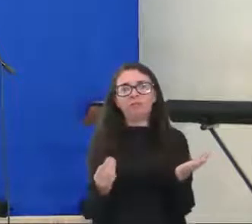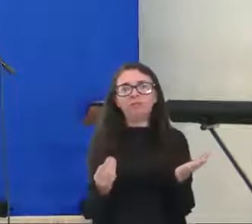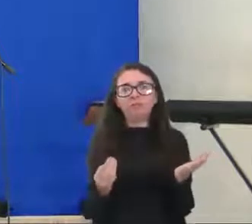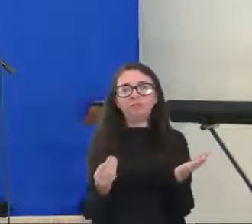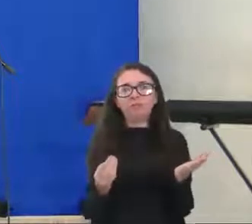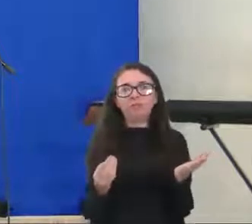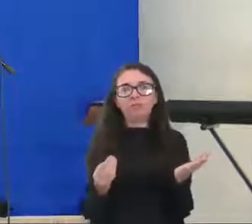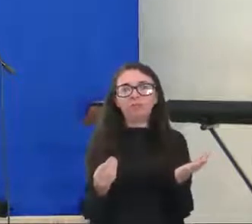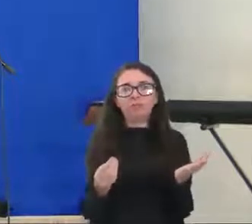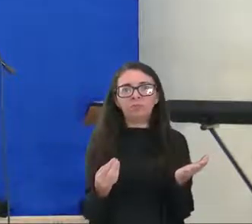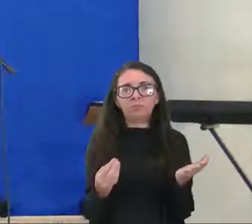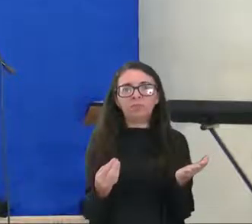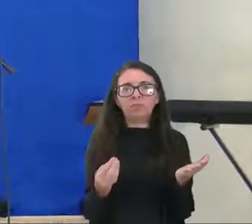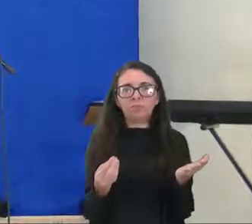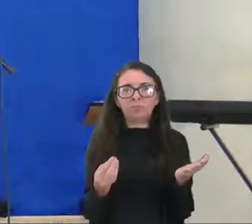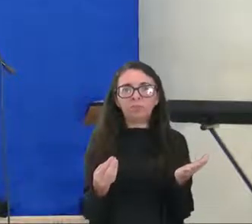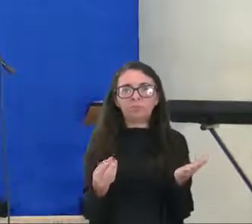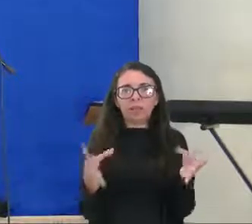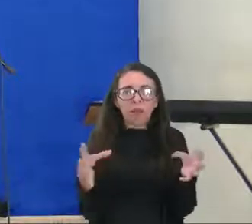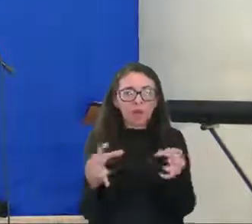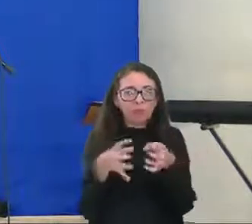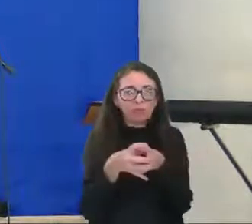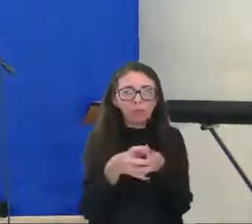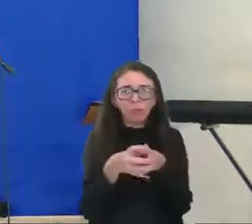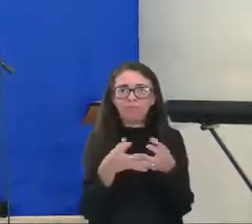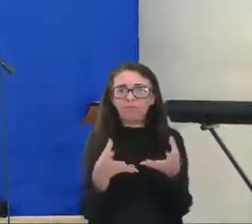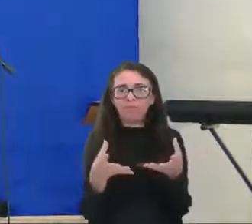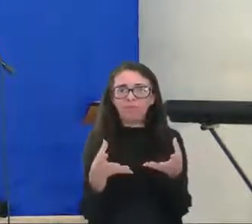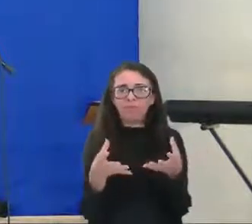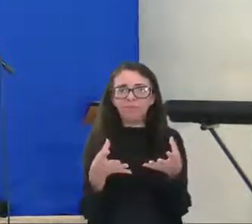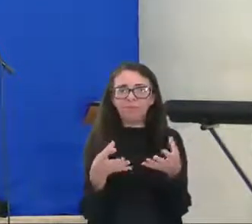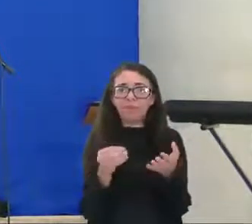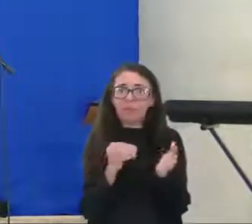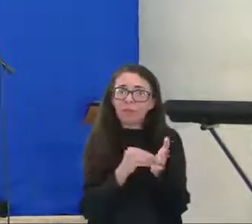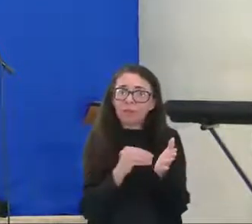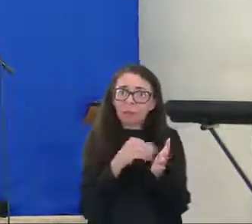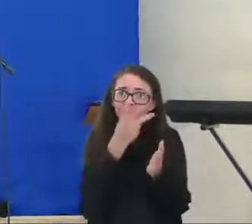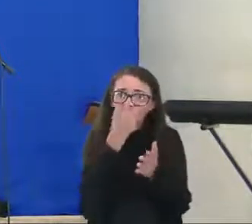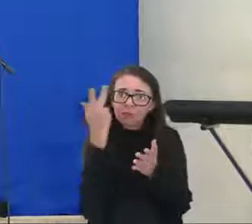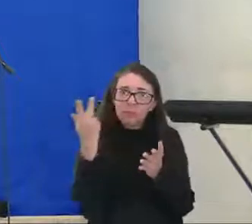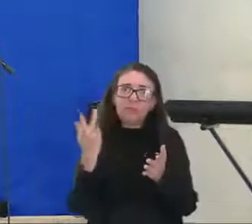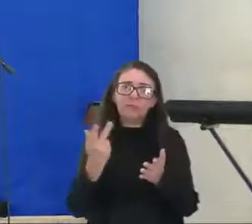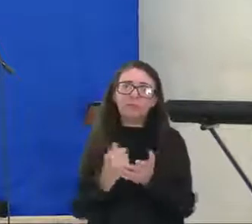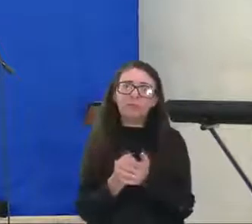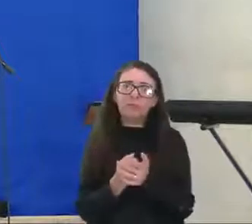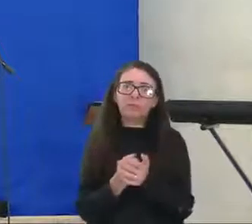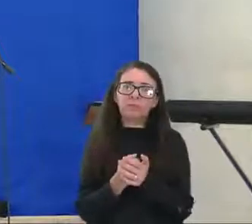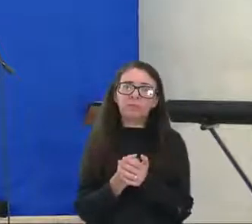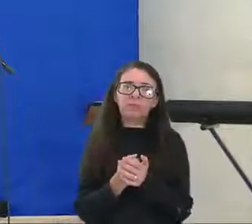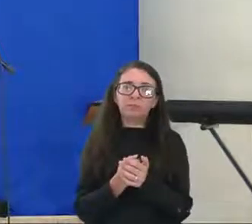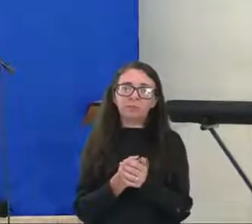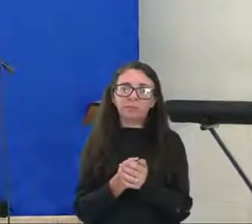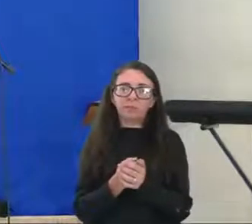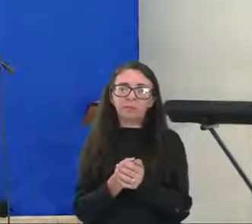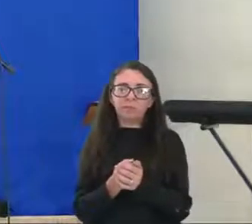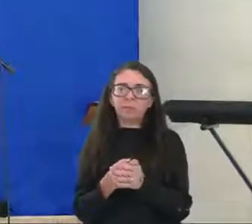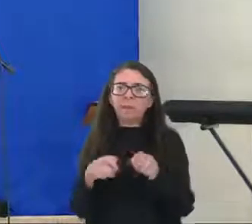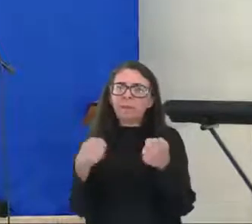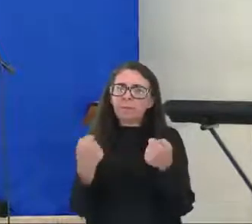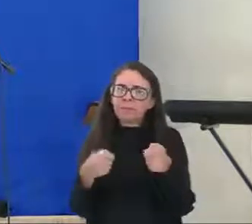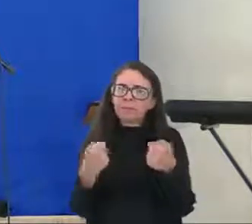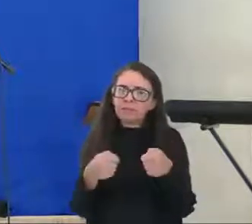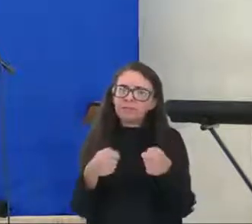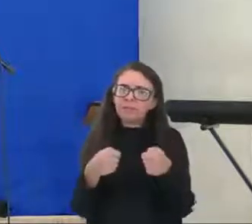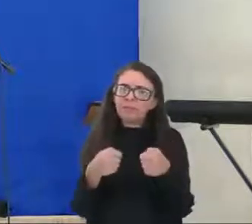não precisamos de ti, nem ainda a cabeça aos pés, não precisamos de vós. 22.